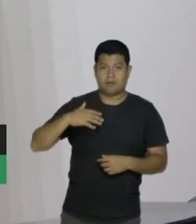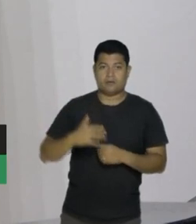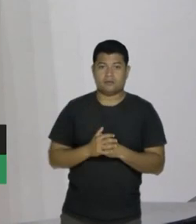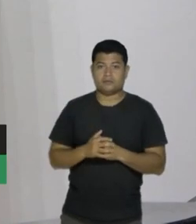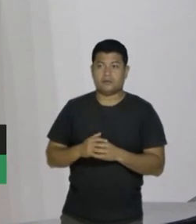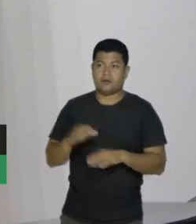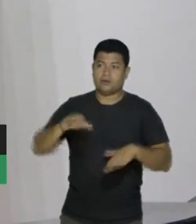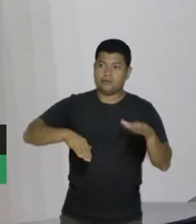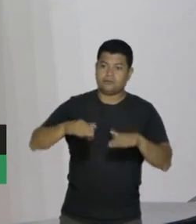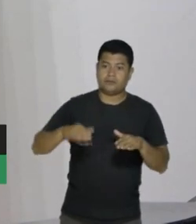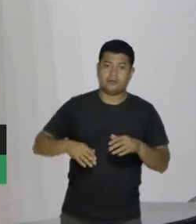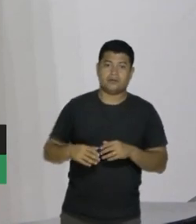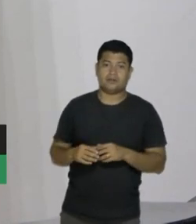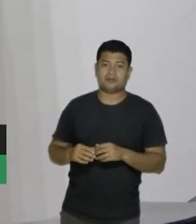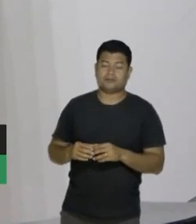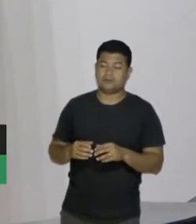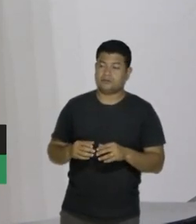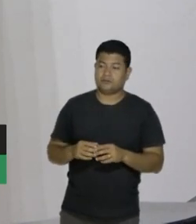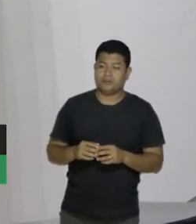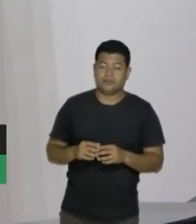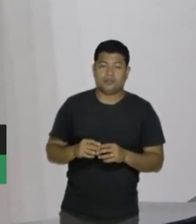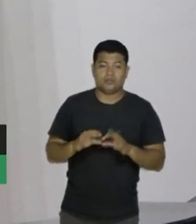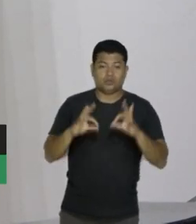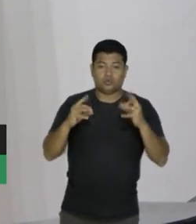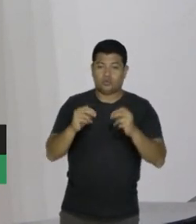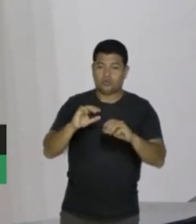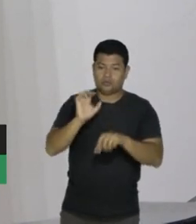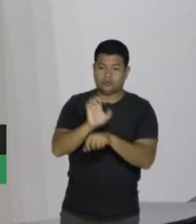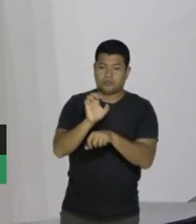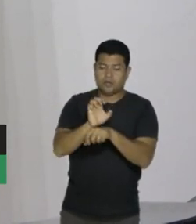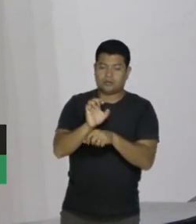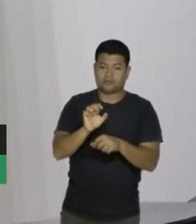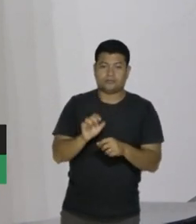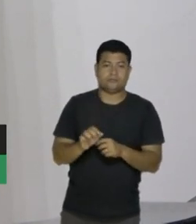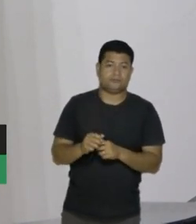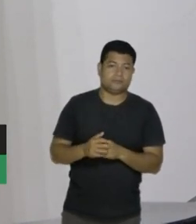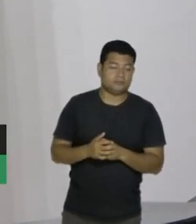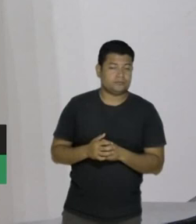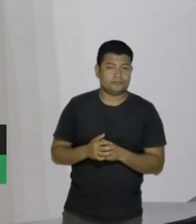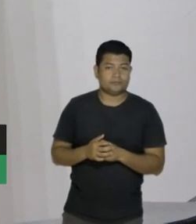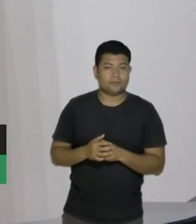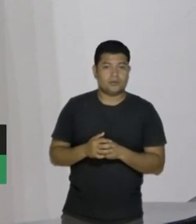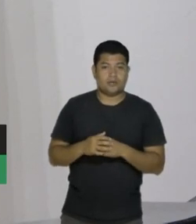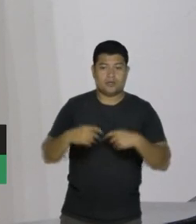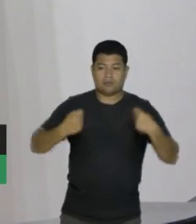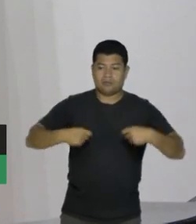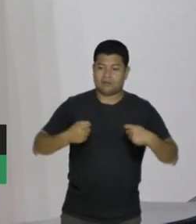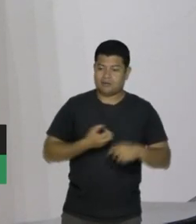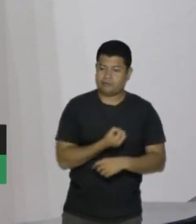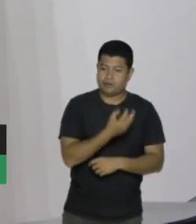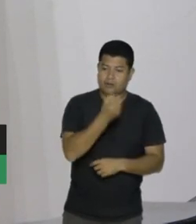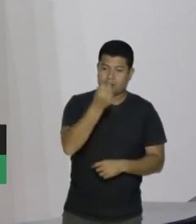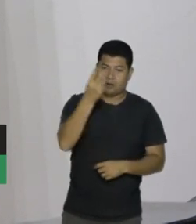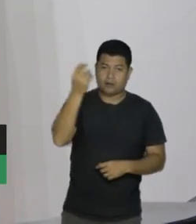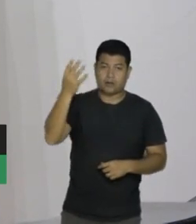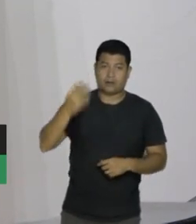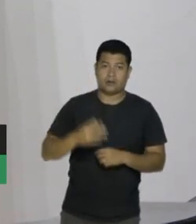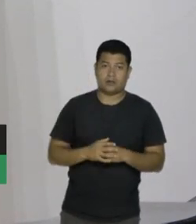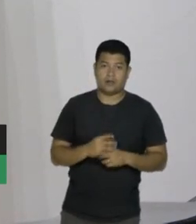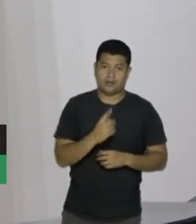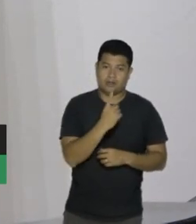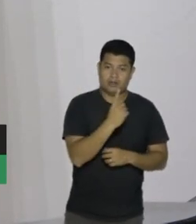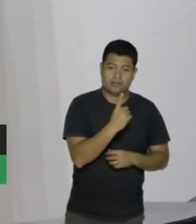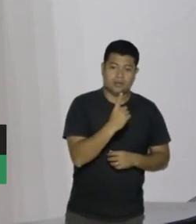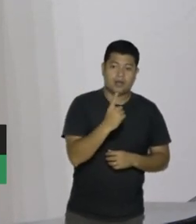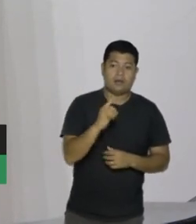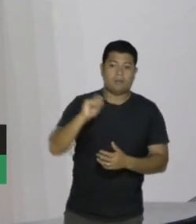o Estado de Santa Catarina ou até mesmo em outro estado da federação E para isso ele vai receber 110